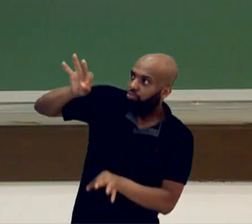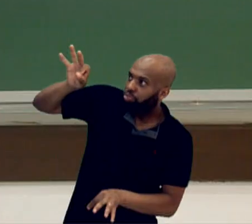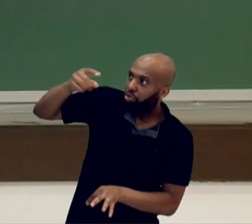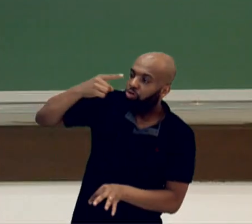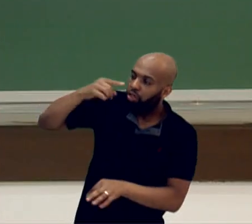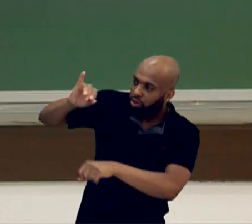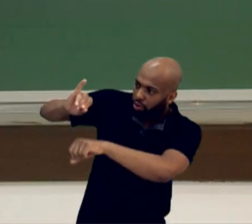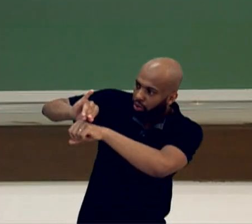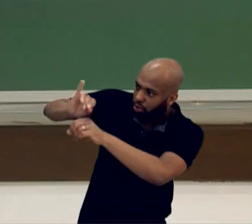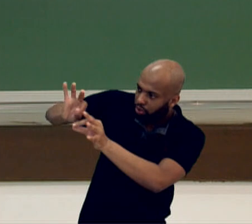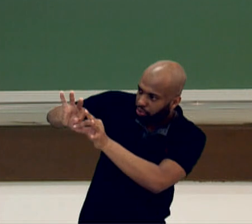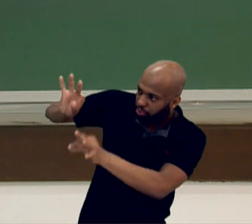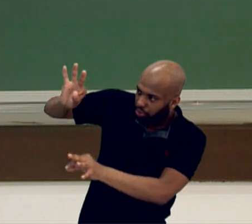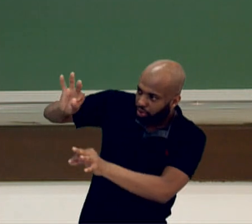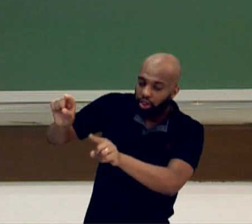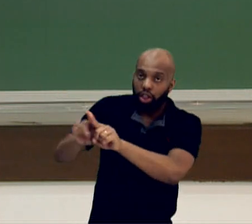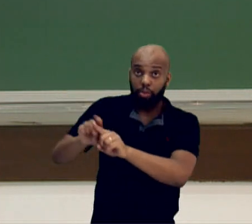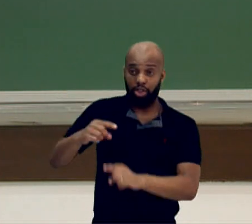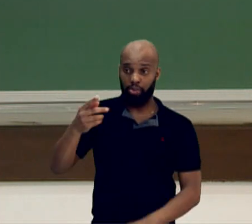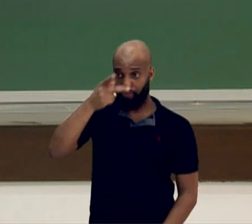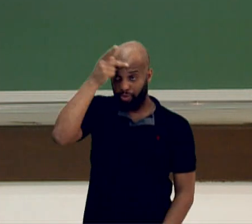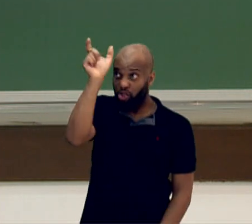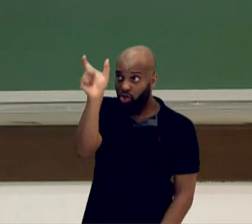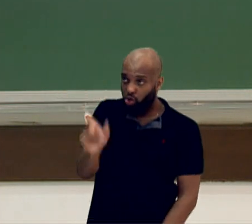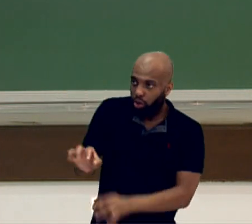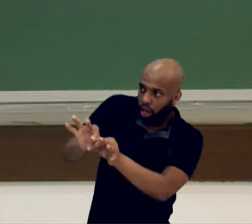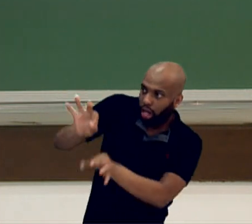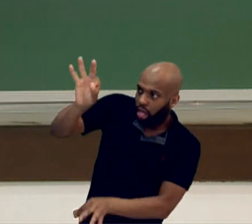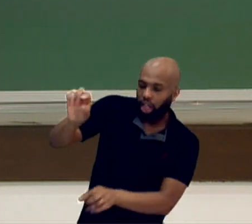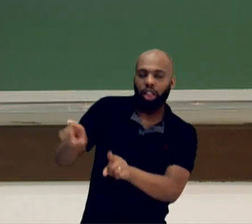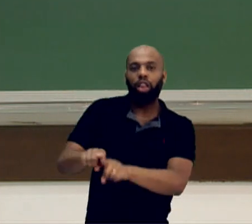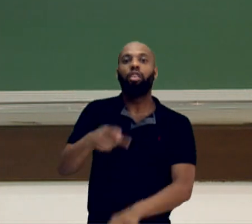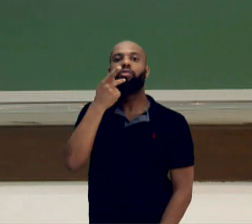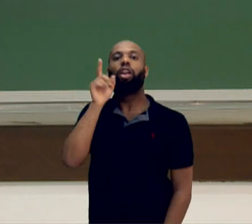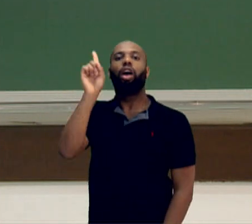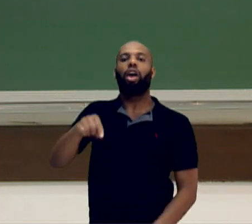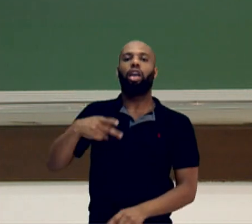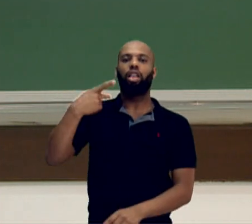estou falando o quê? Medir a área de um terreno.